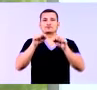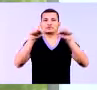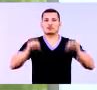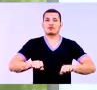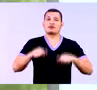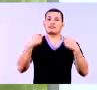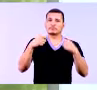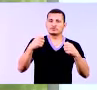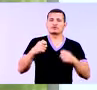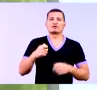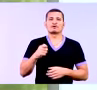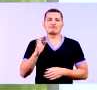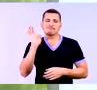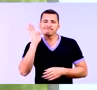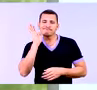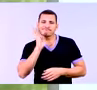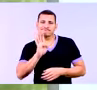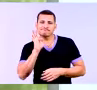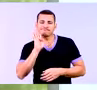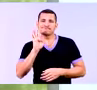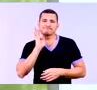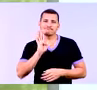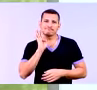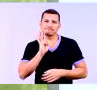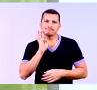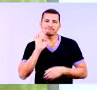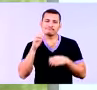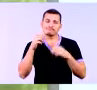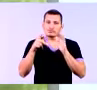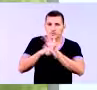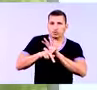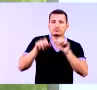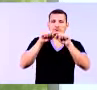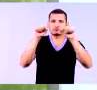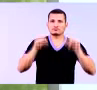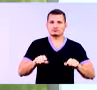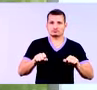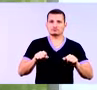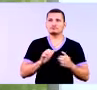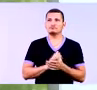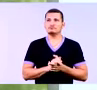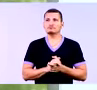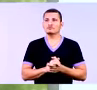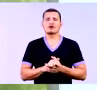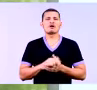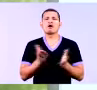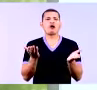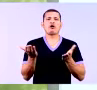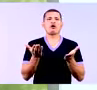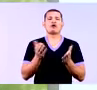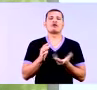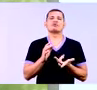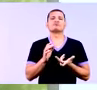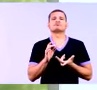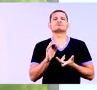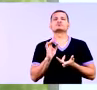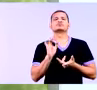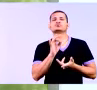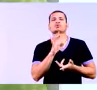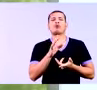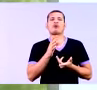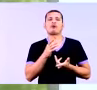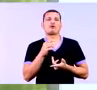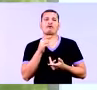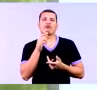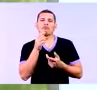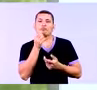deve agradar esse dono do sistema. Então, agora não adianta ser somente bem feito